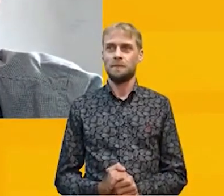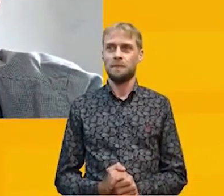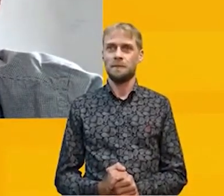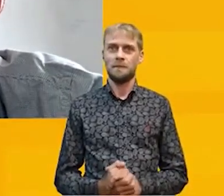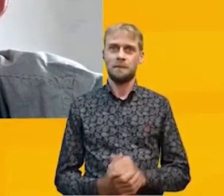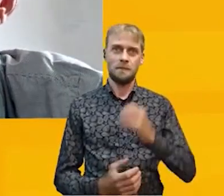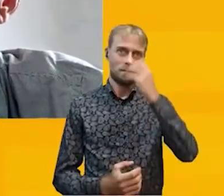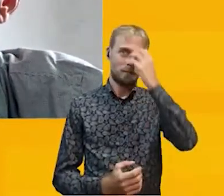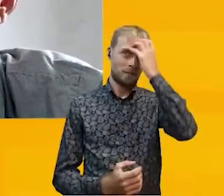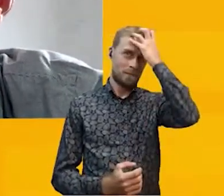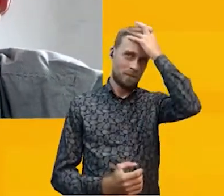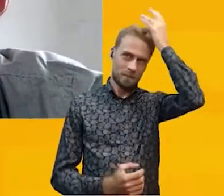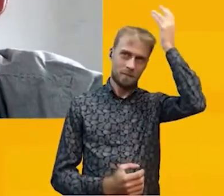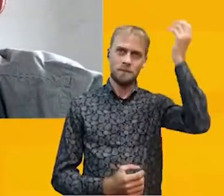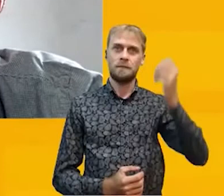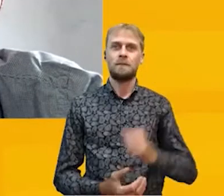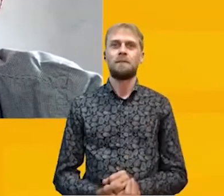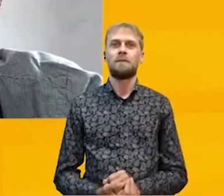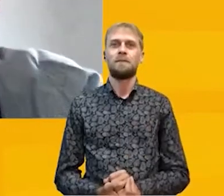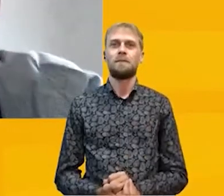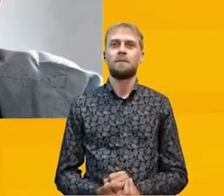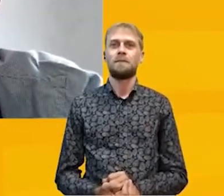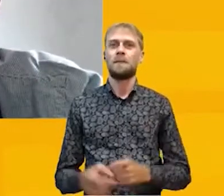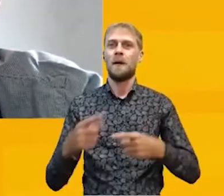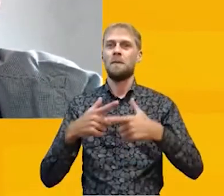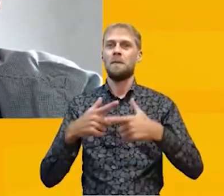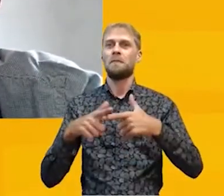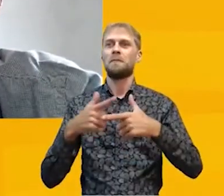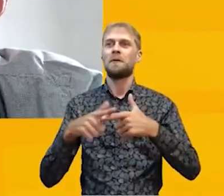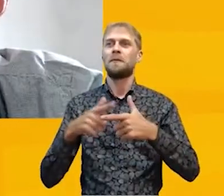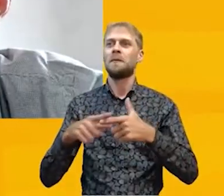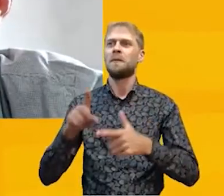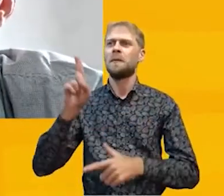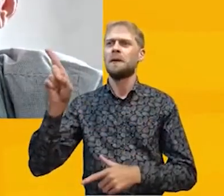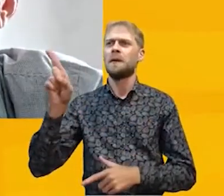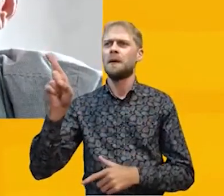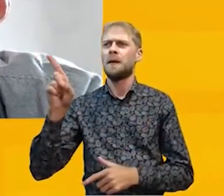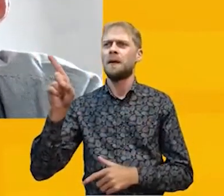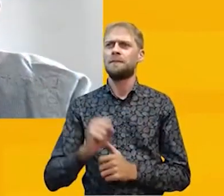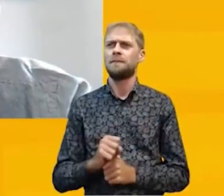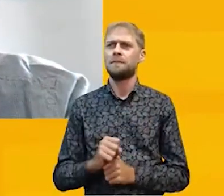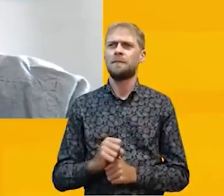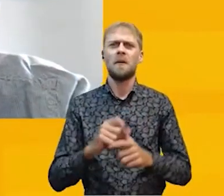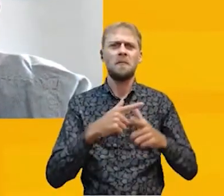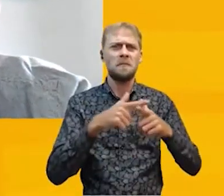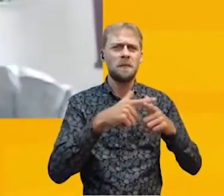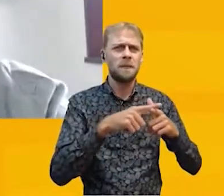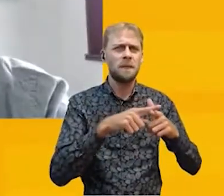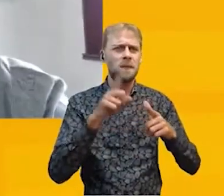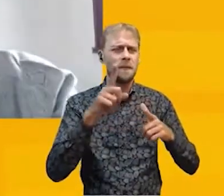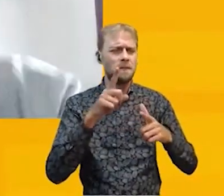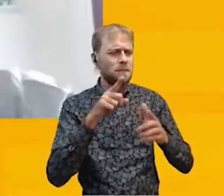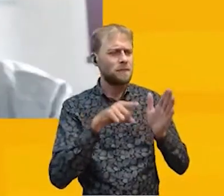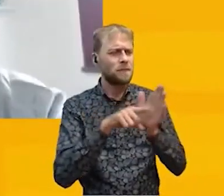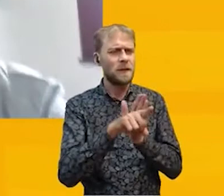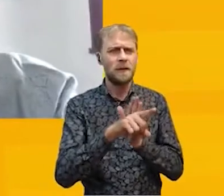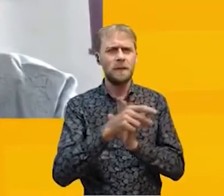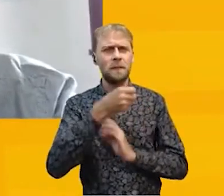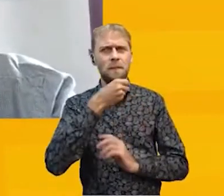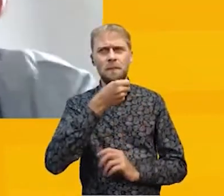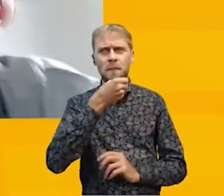É lá o problema? Vê se está com o microfone desligado. Checa aí, Lívio, se o microfone está desligado.